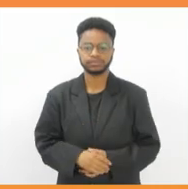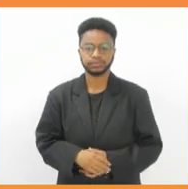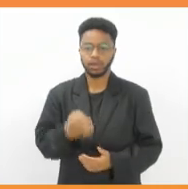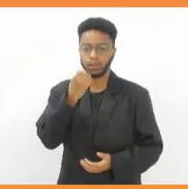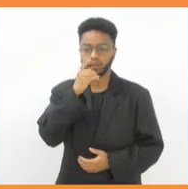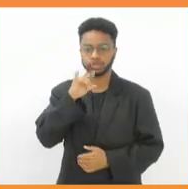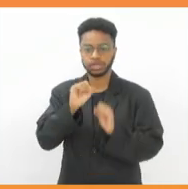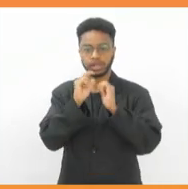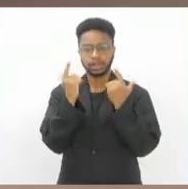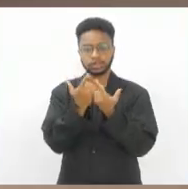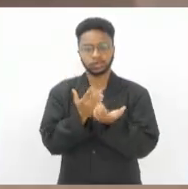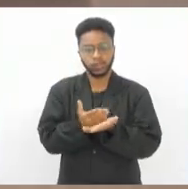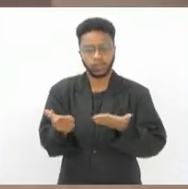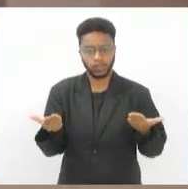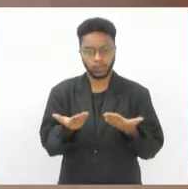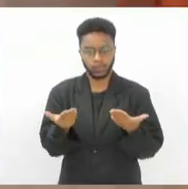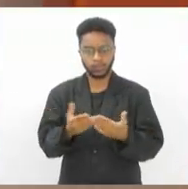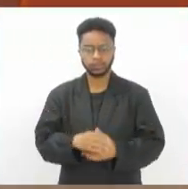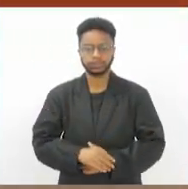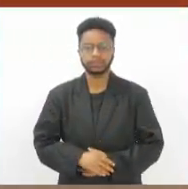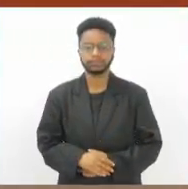está começando agora.